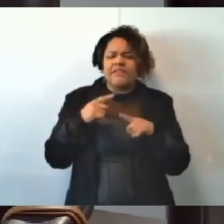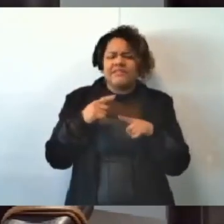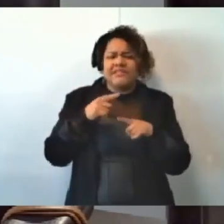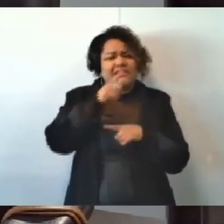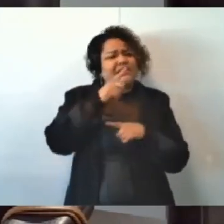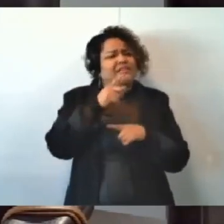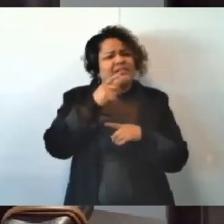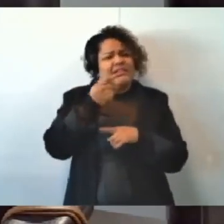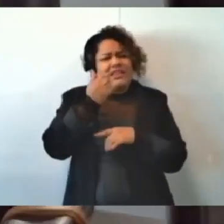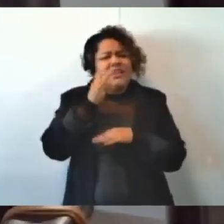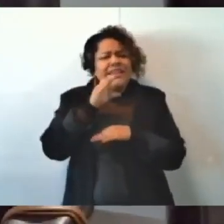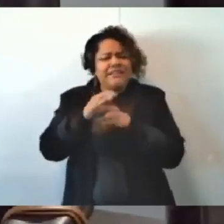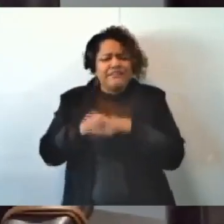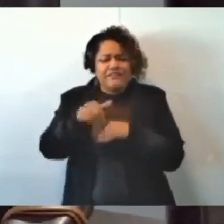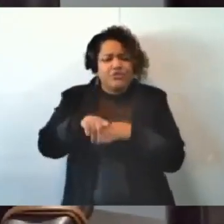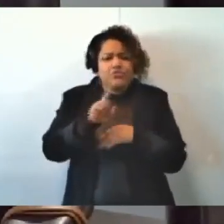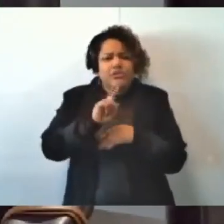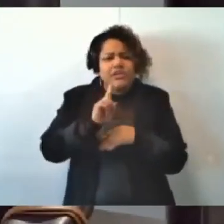para outras áreas.